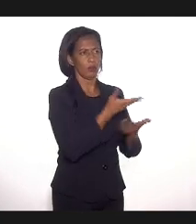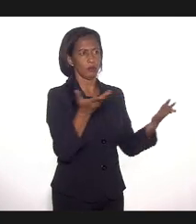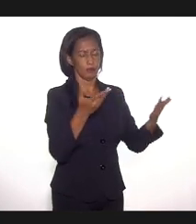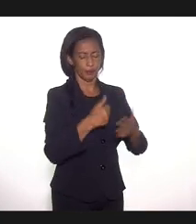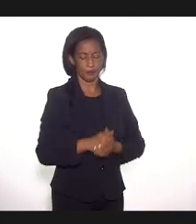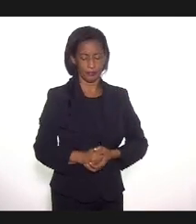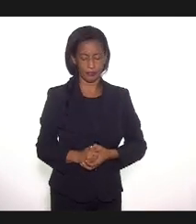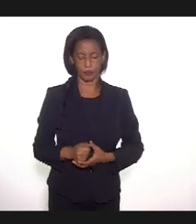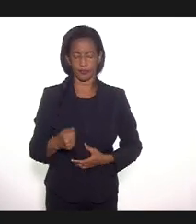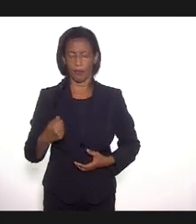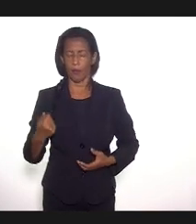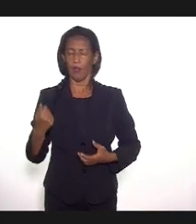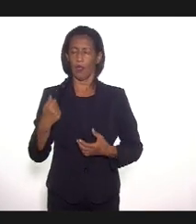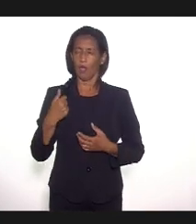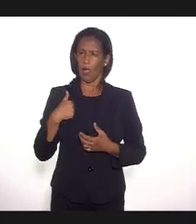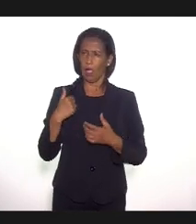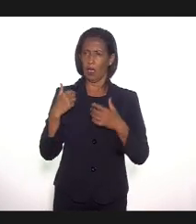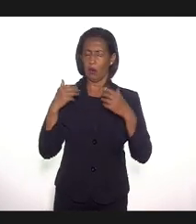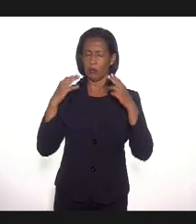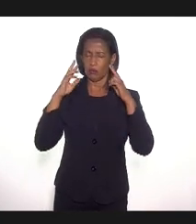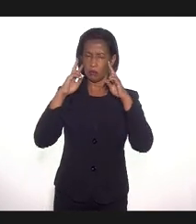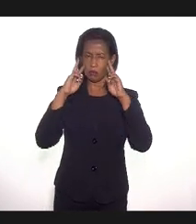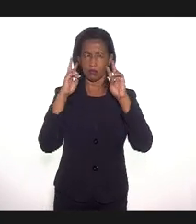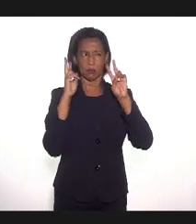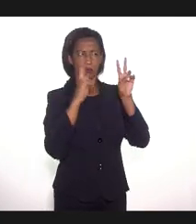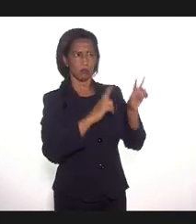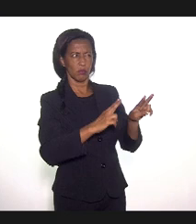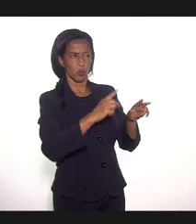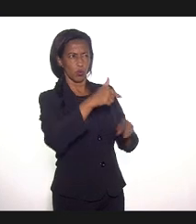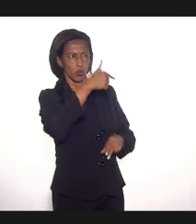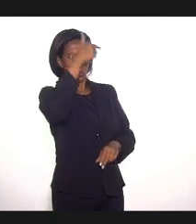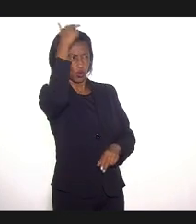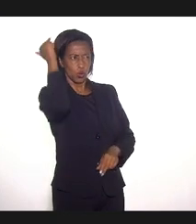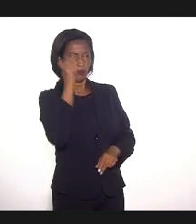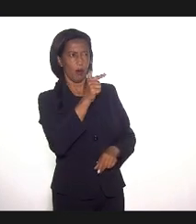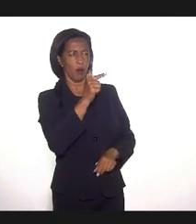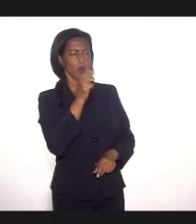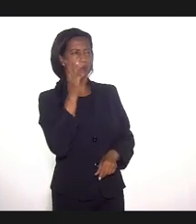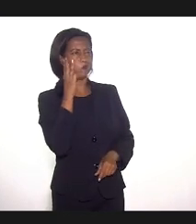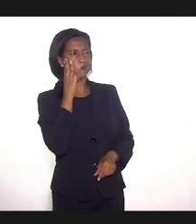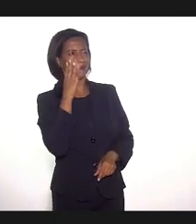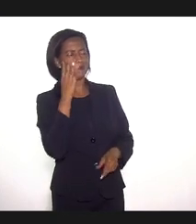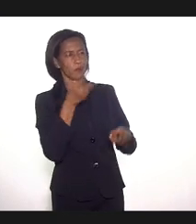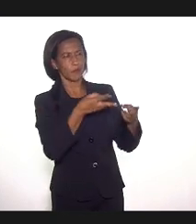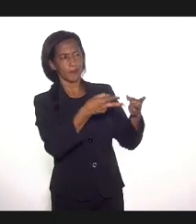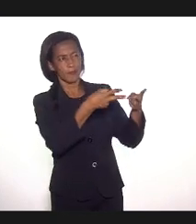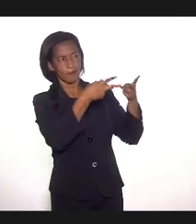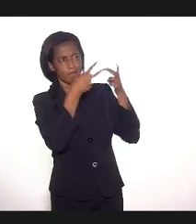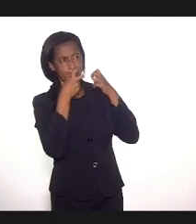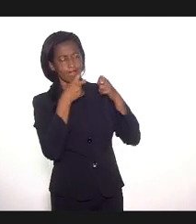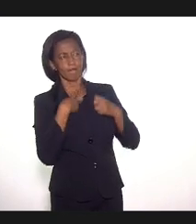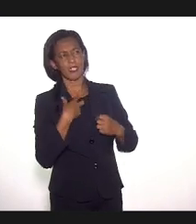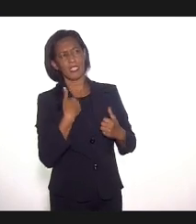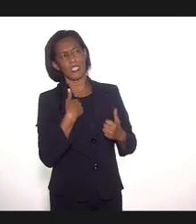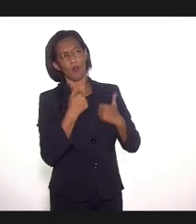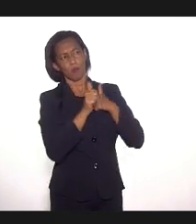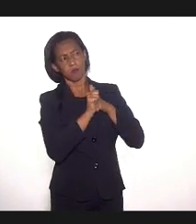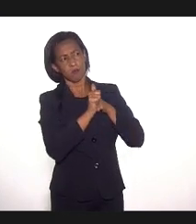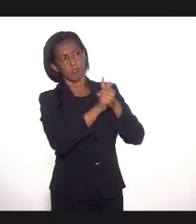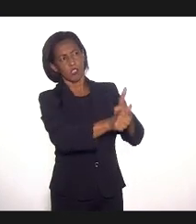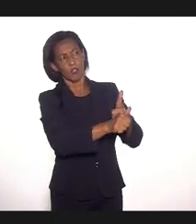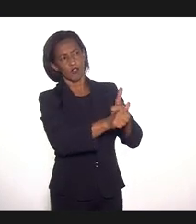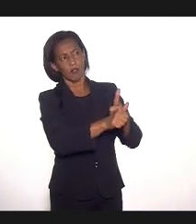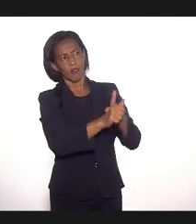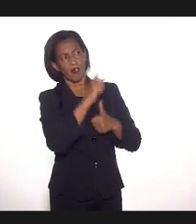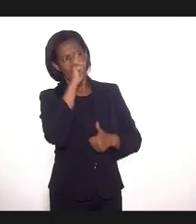eu prestei atenção, como sempre, no Luiz Paulo e no Valdec, e eu acompanho a ideia